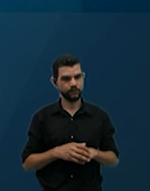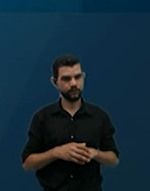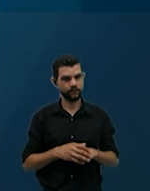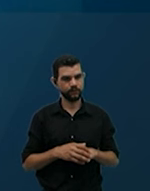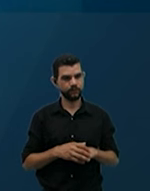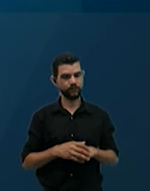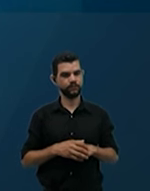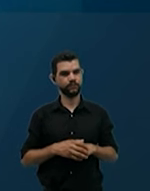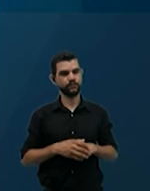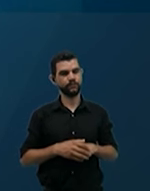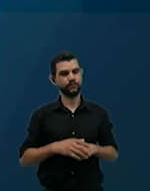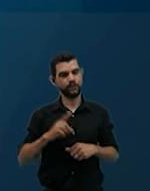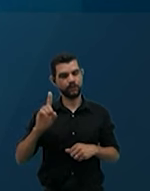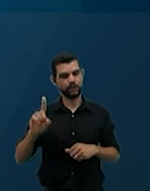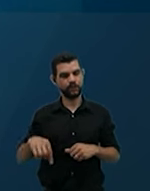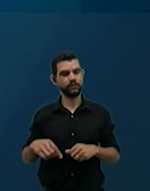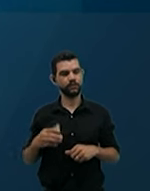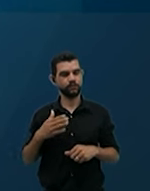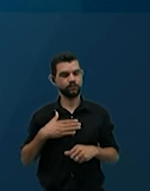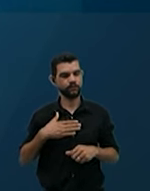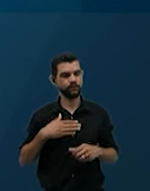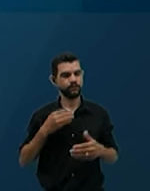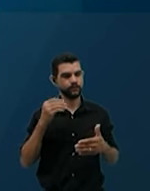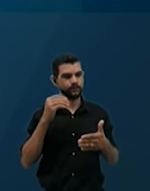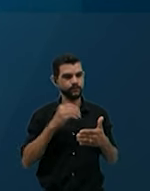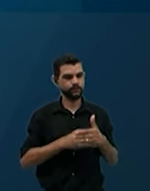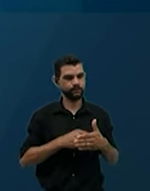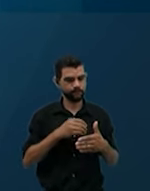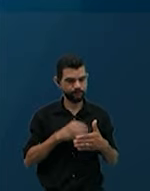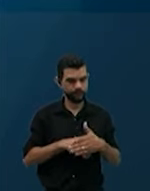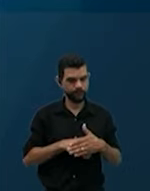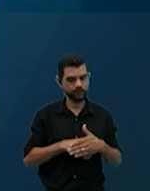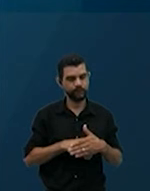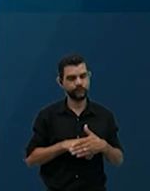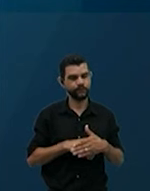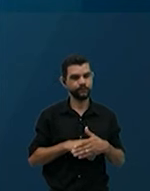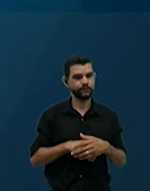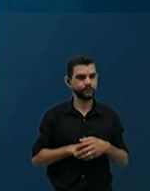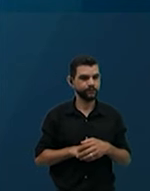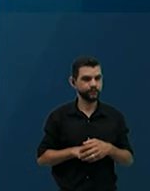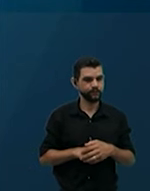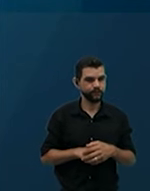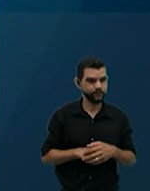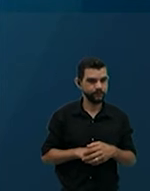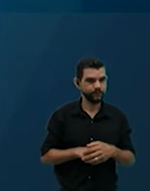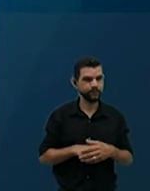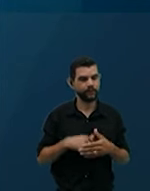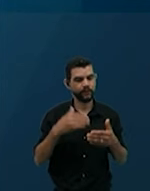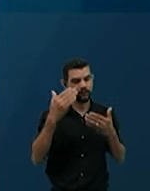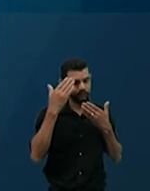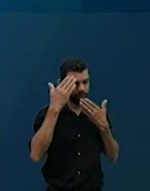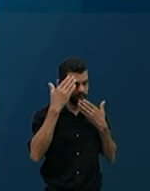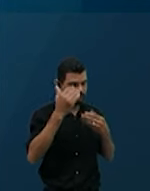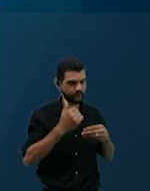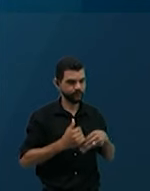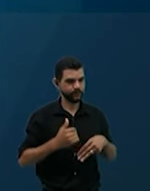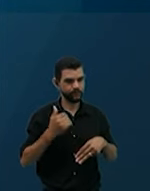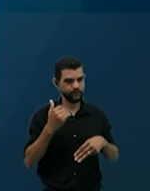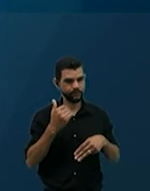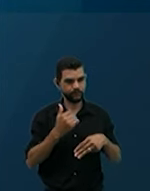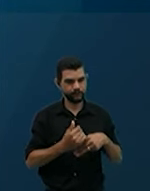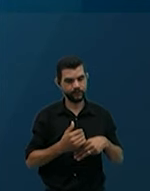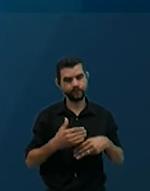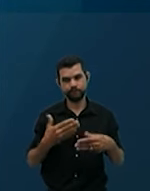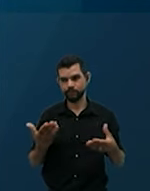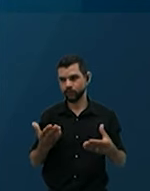é este nosso voto, eminente presidente e demais pares. Obrigada, ministro Teodoro. Eu vejo que não há nenhum destaque. Pergunto